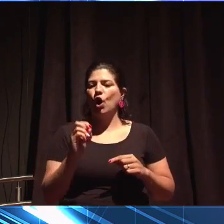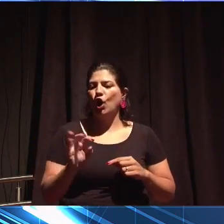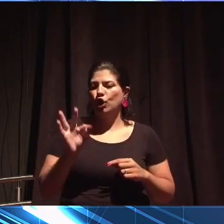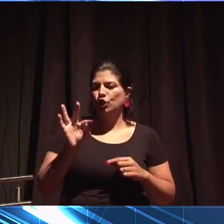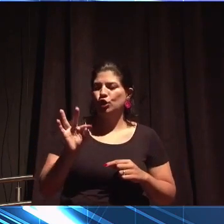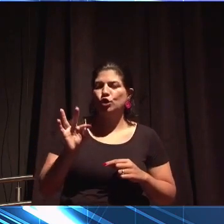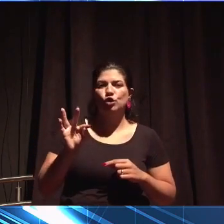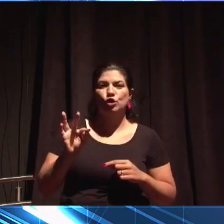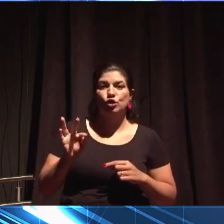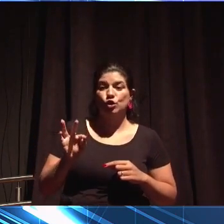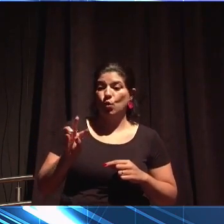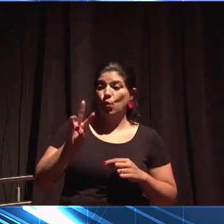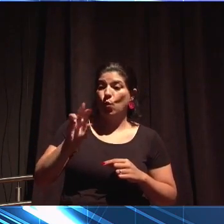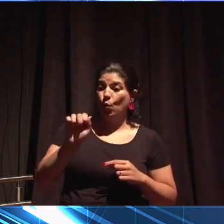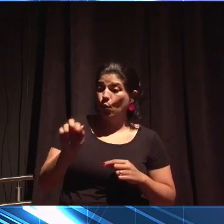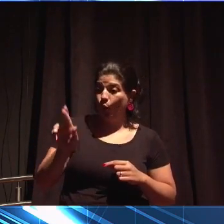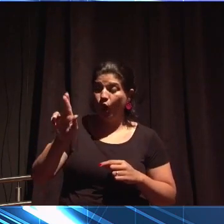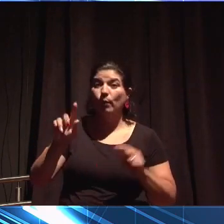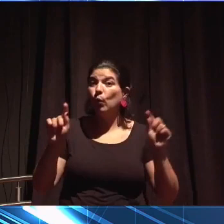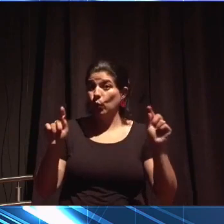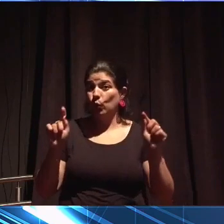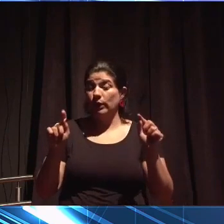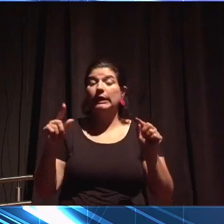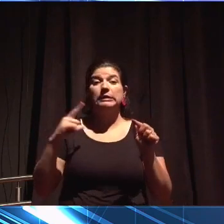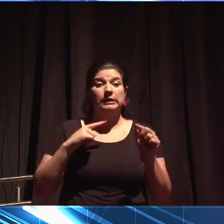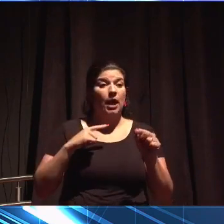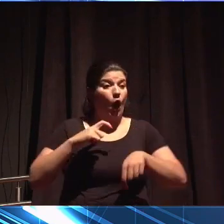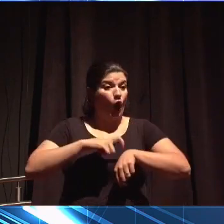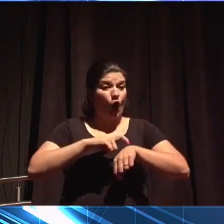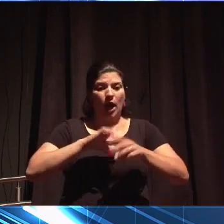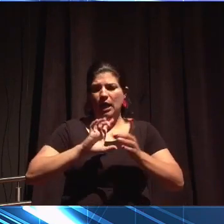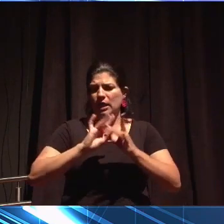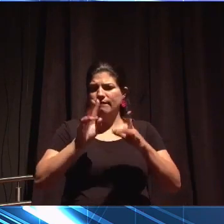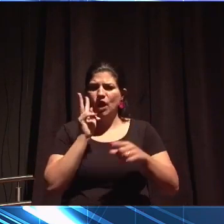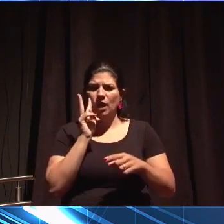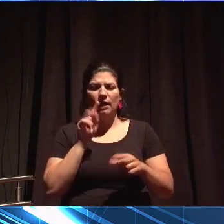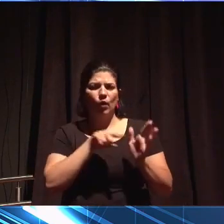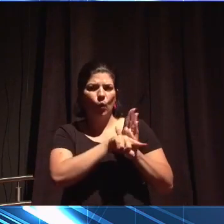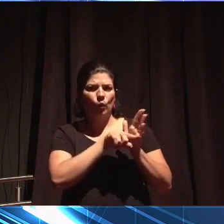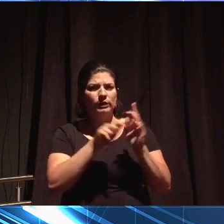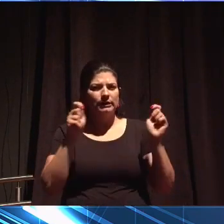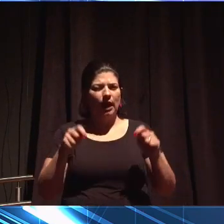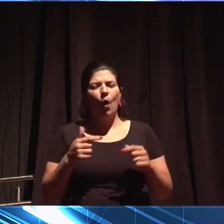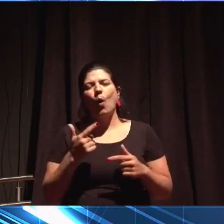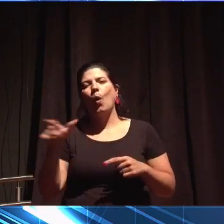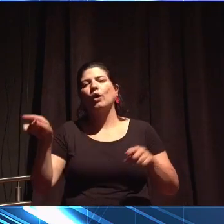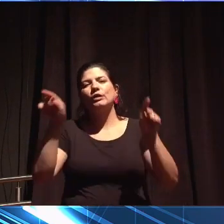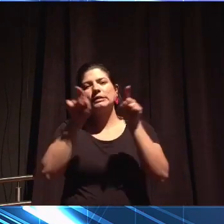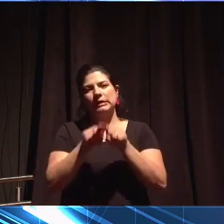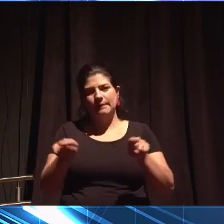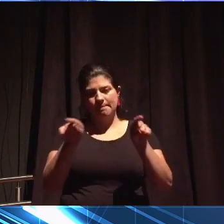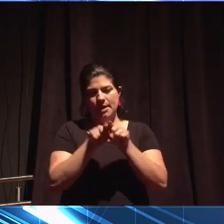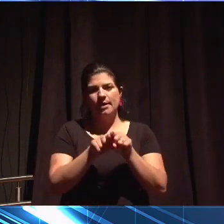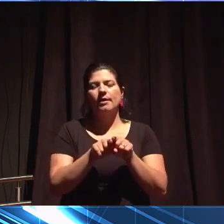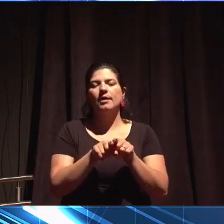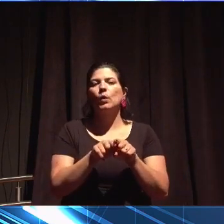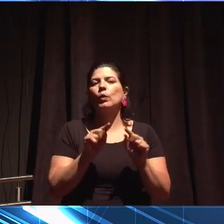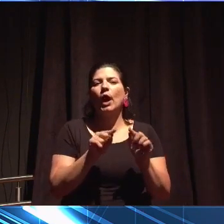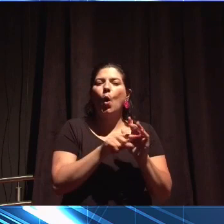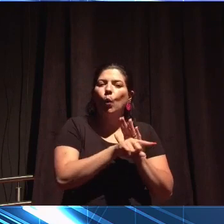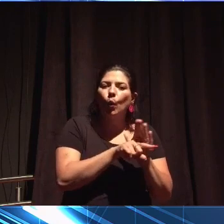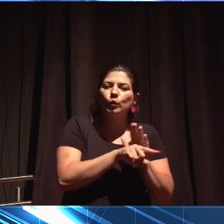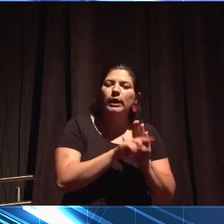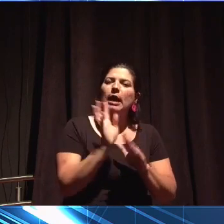você deixa ali um certo período hot, que você consegue consultar em qualquer horário, e um outro um pouco mais morno, que a consulta demora um